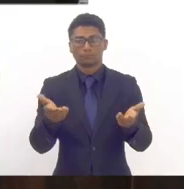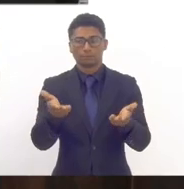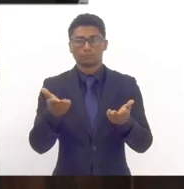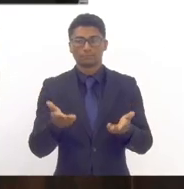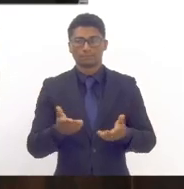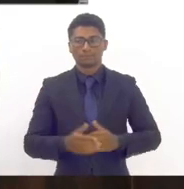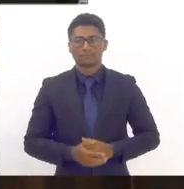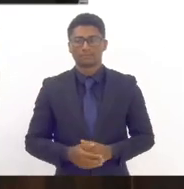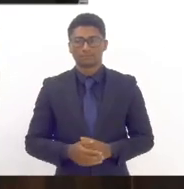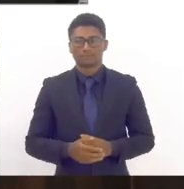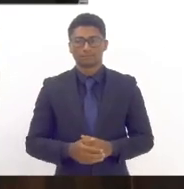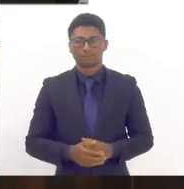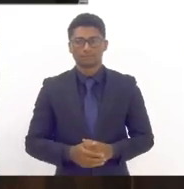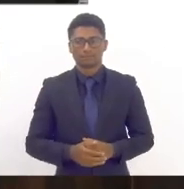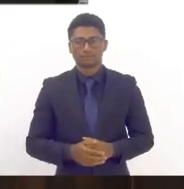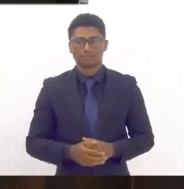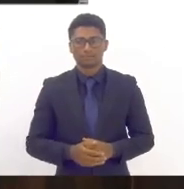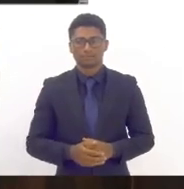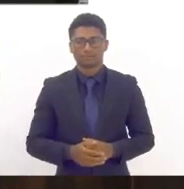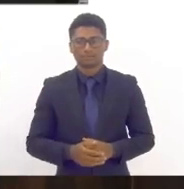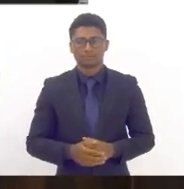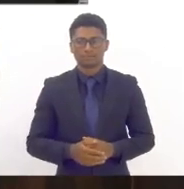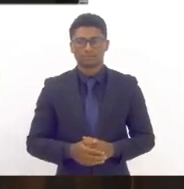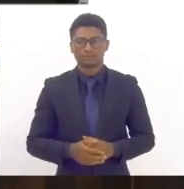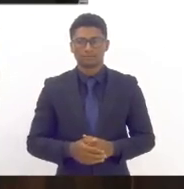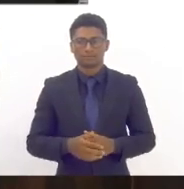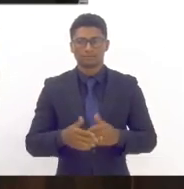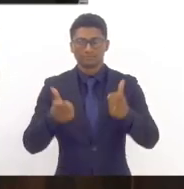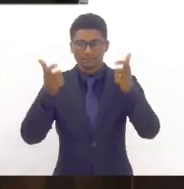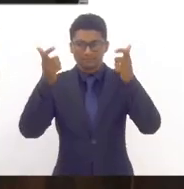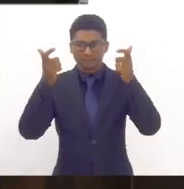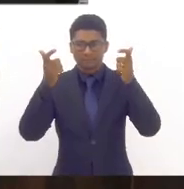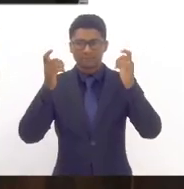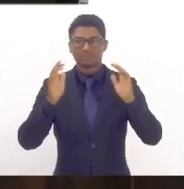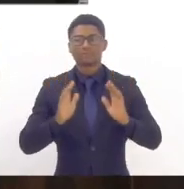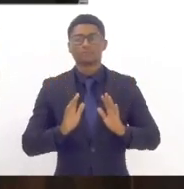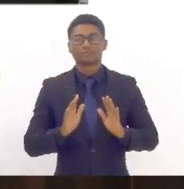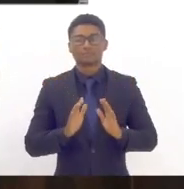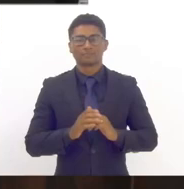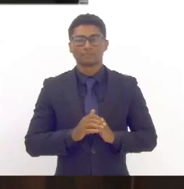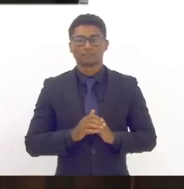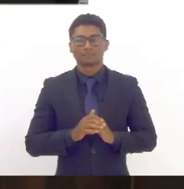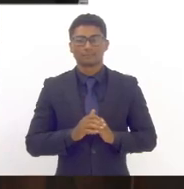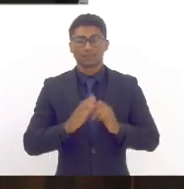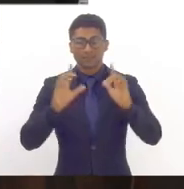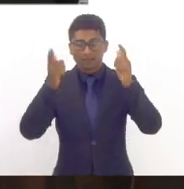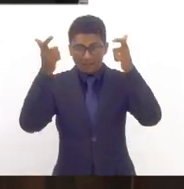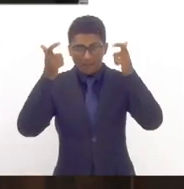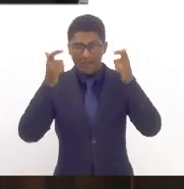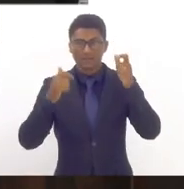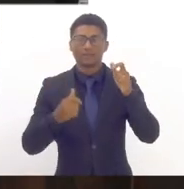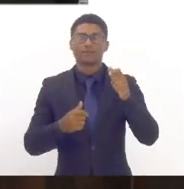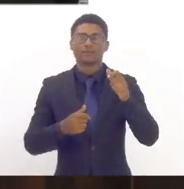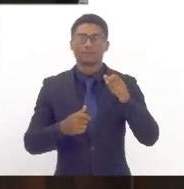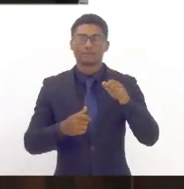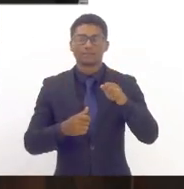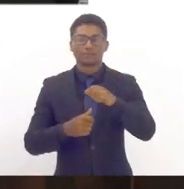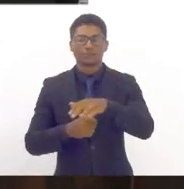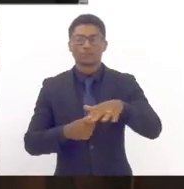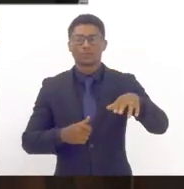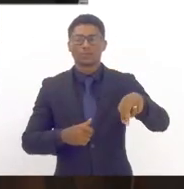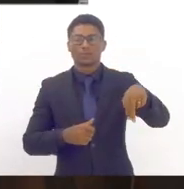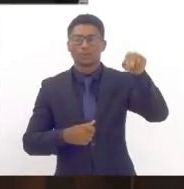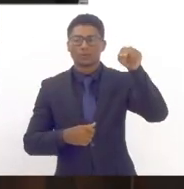nossa rainha da Zona Oeste. Perdão. Da Zona Norte, porque da Zona Oeste é a